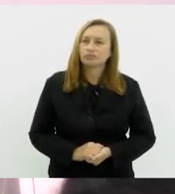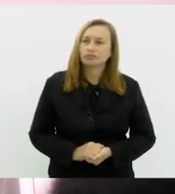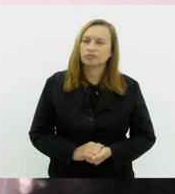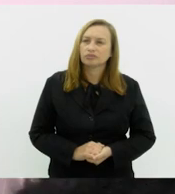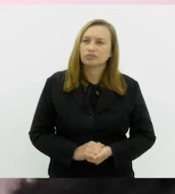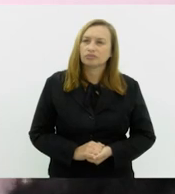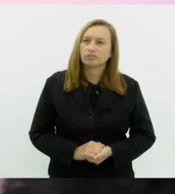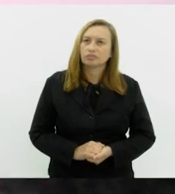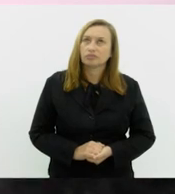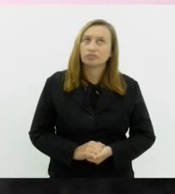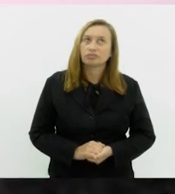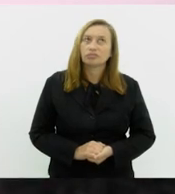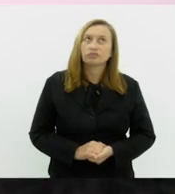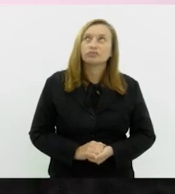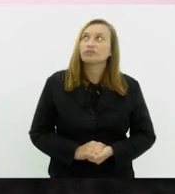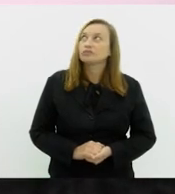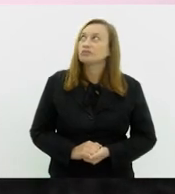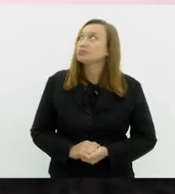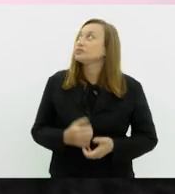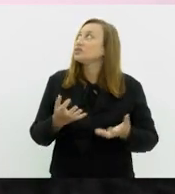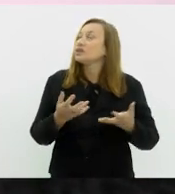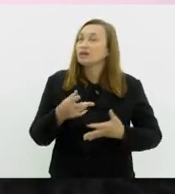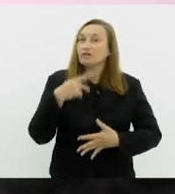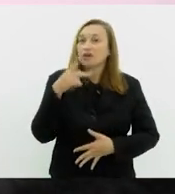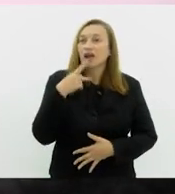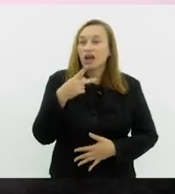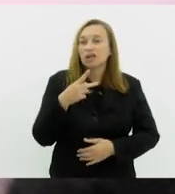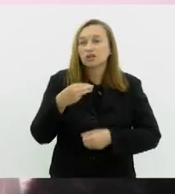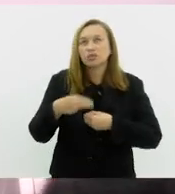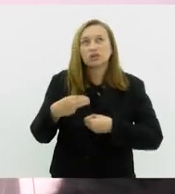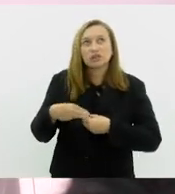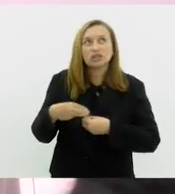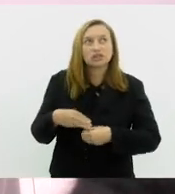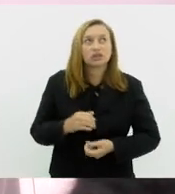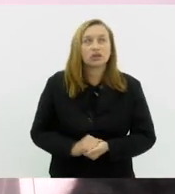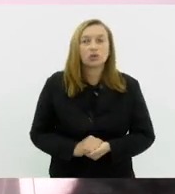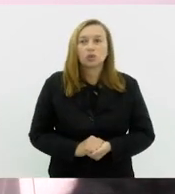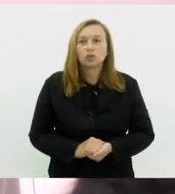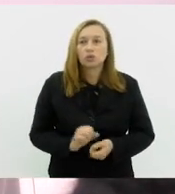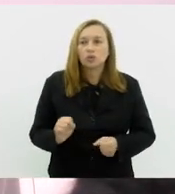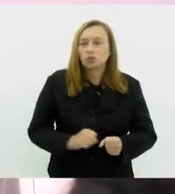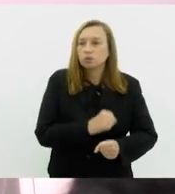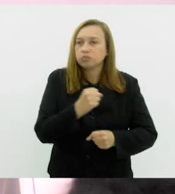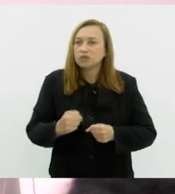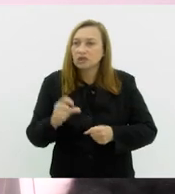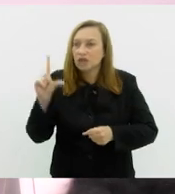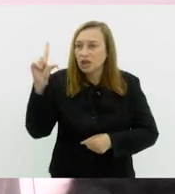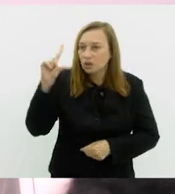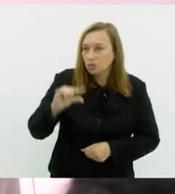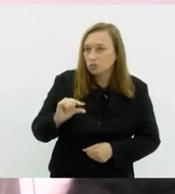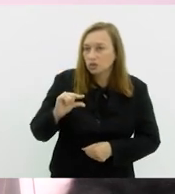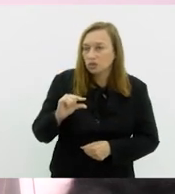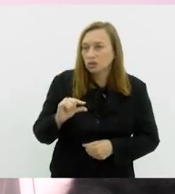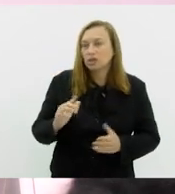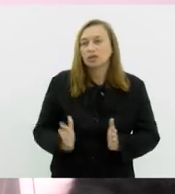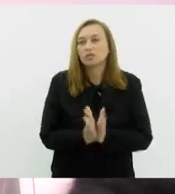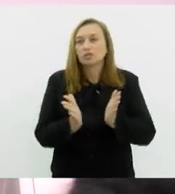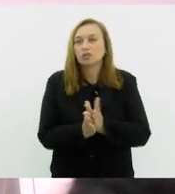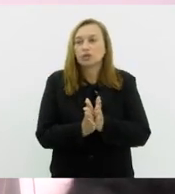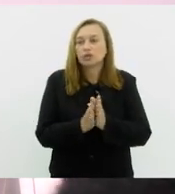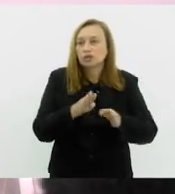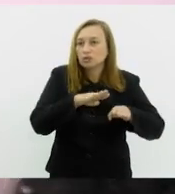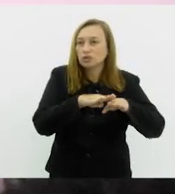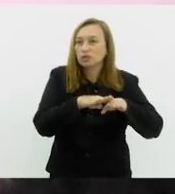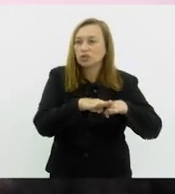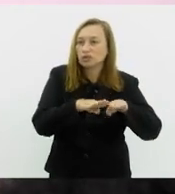perspectiva, que é a que eu tenho tentado trabalhar no nosso município, que é do potencial de redução tanto da pobreza quanto da desigualdade. A